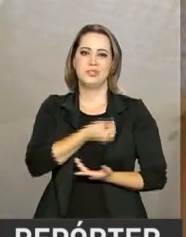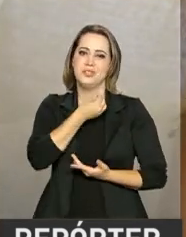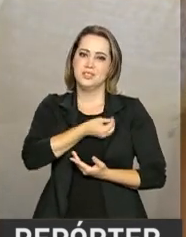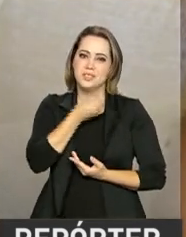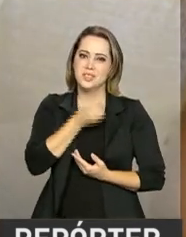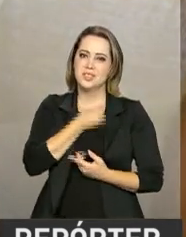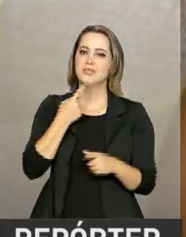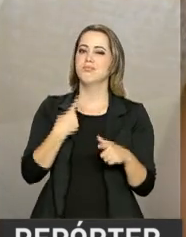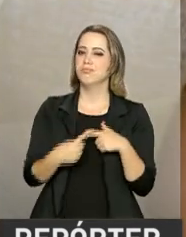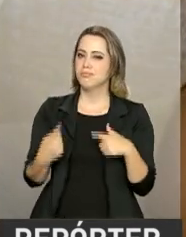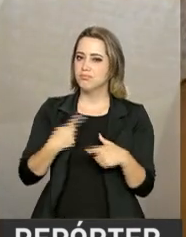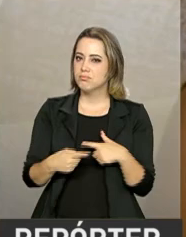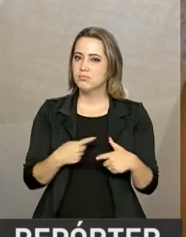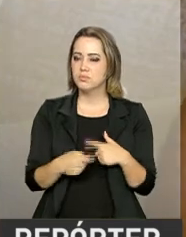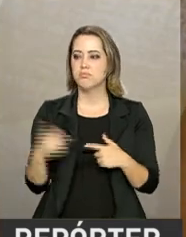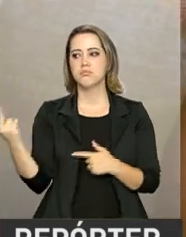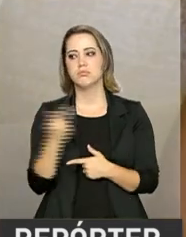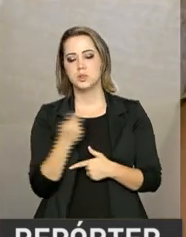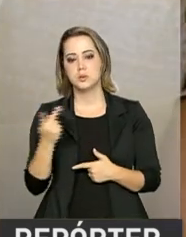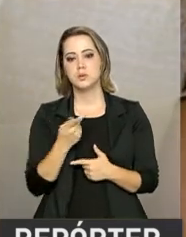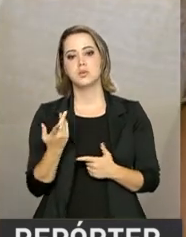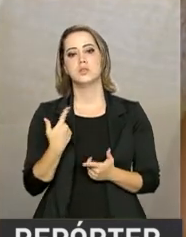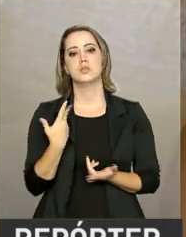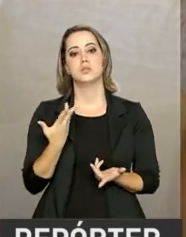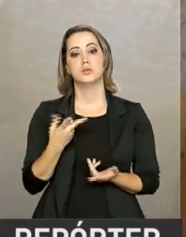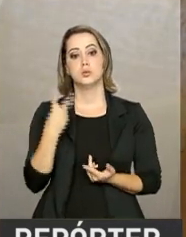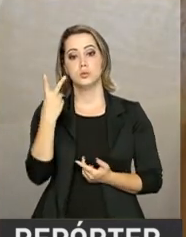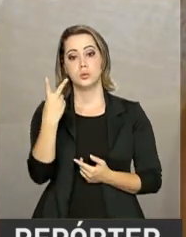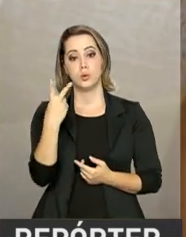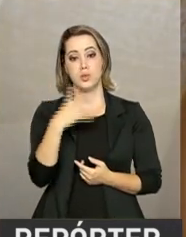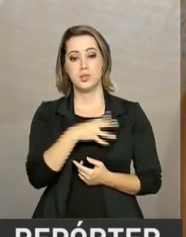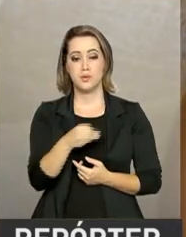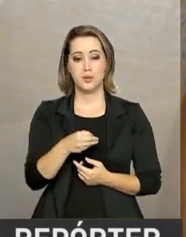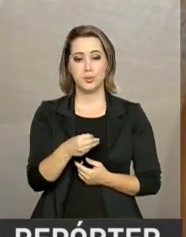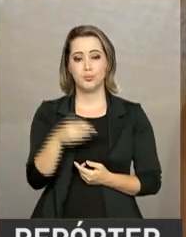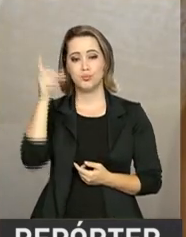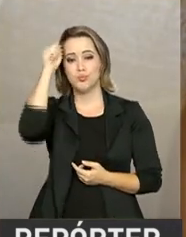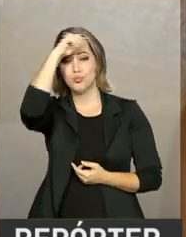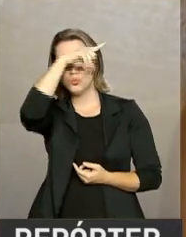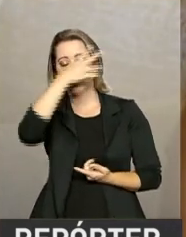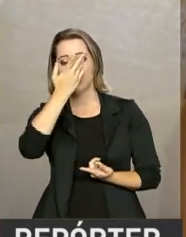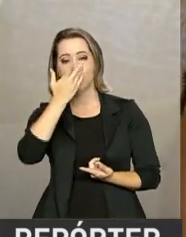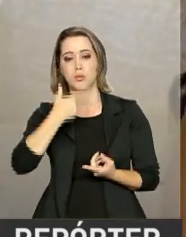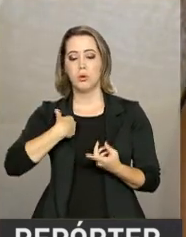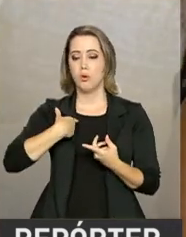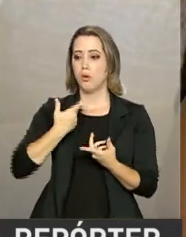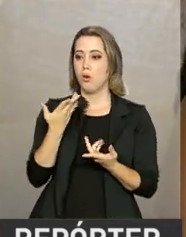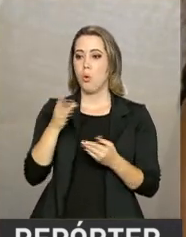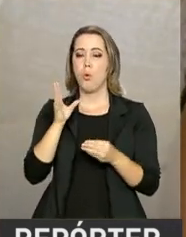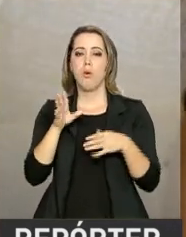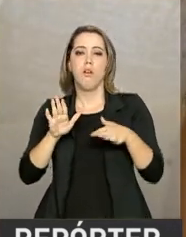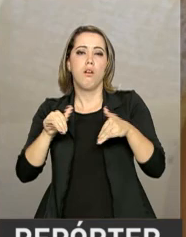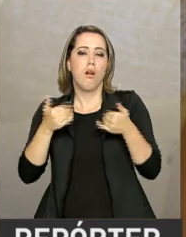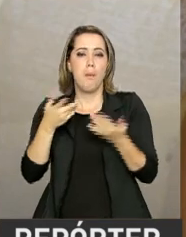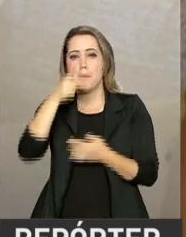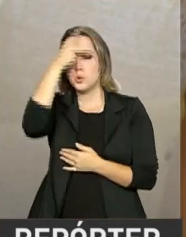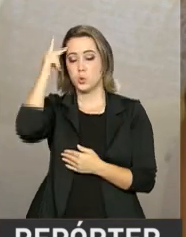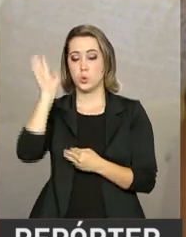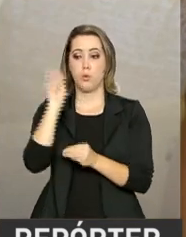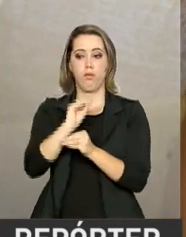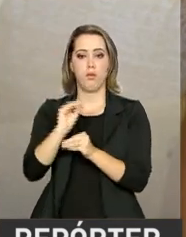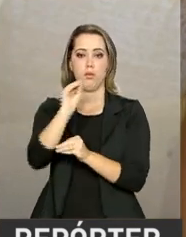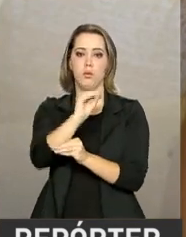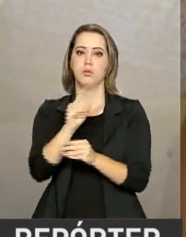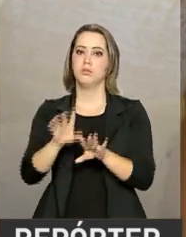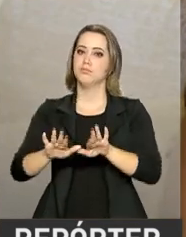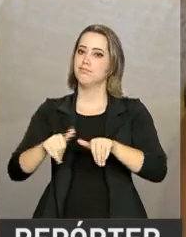seria comprometida, né, para os dois, né, no caso tendo um segundo filho, a questão de ter com quem deixar, né?